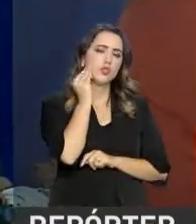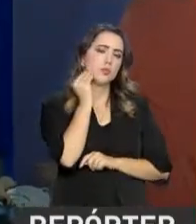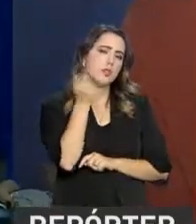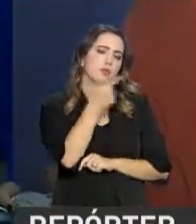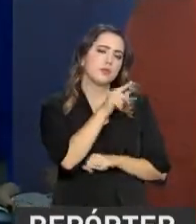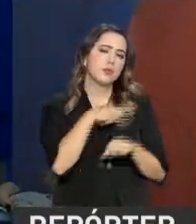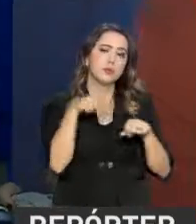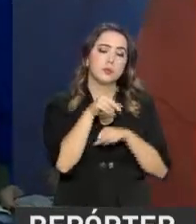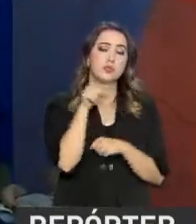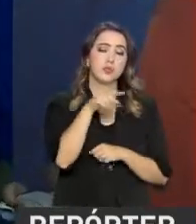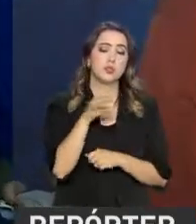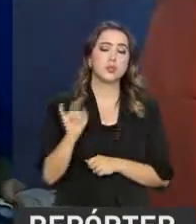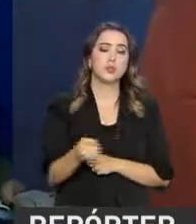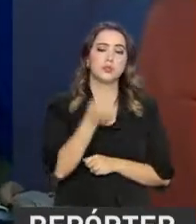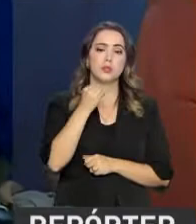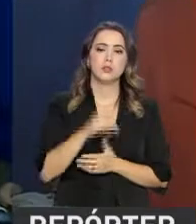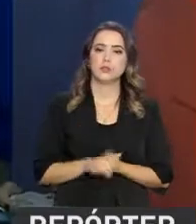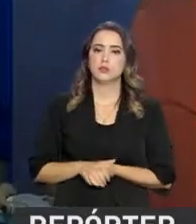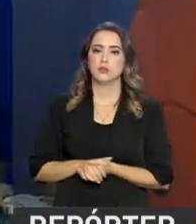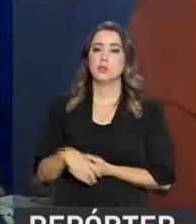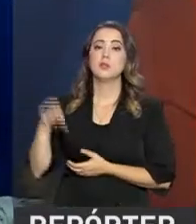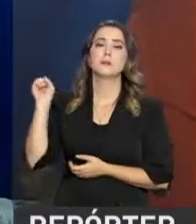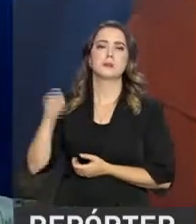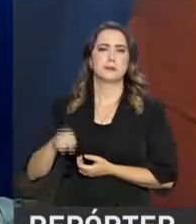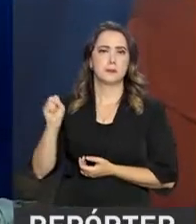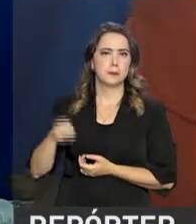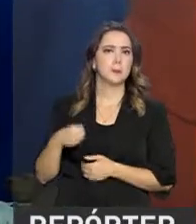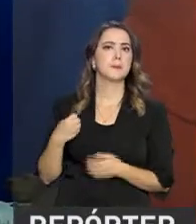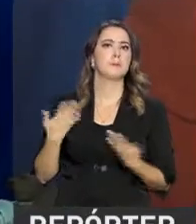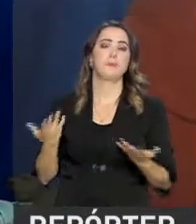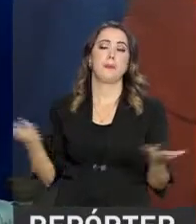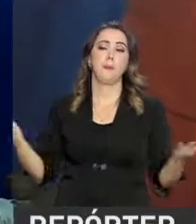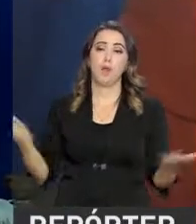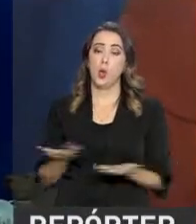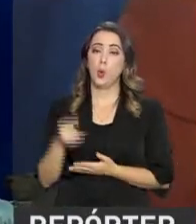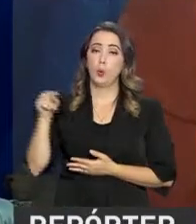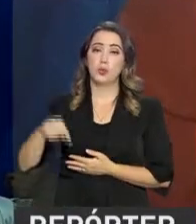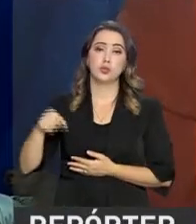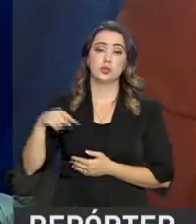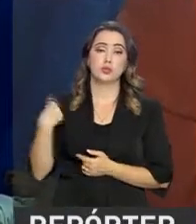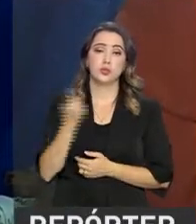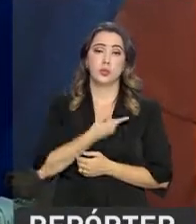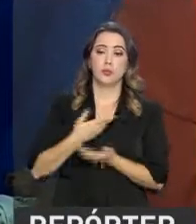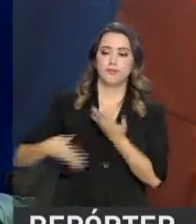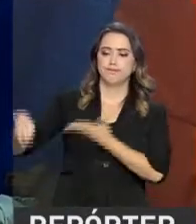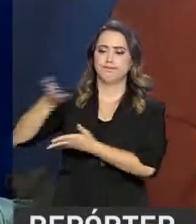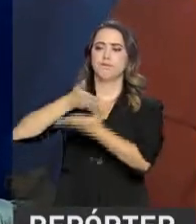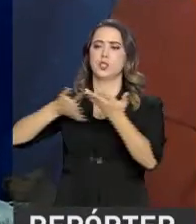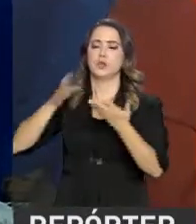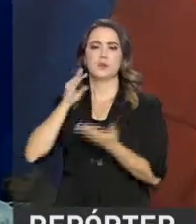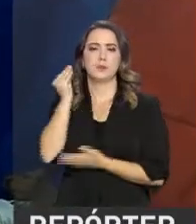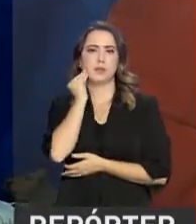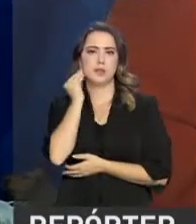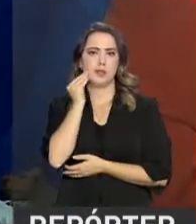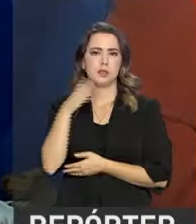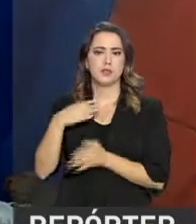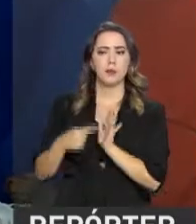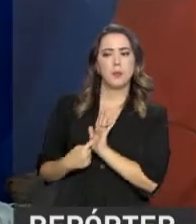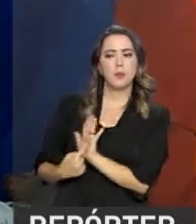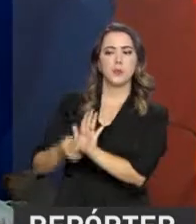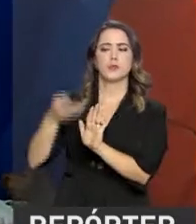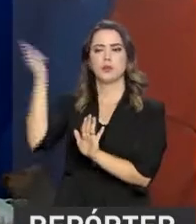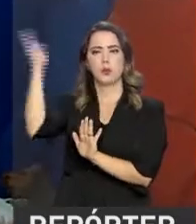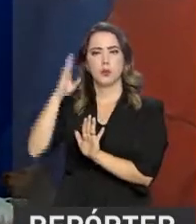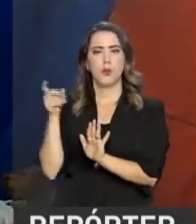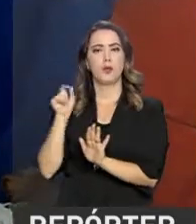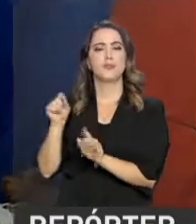outros países, essa é uma grande oportunidade? Sem sombra de dúvida. Então, hoje, nesse espaço, nós temos a oportunidade não só de mostrar o que o Brasil vem fazendo